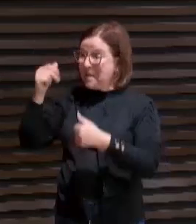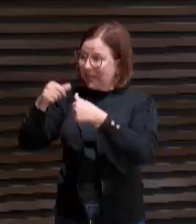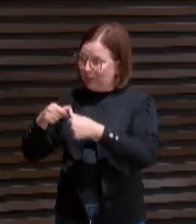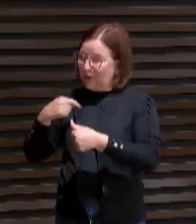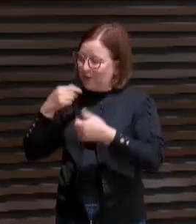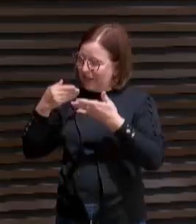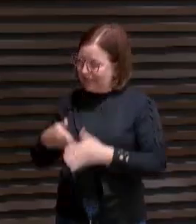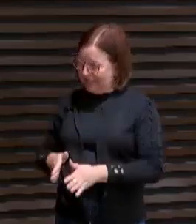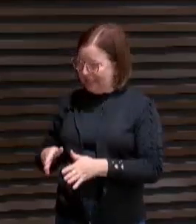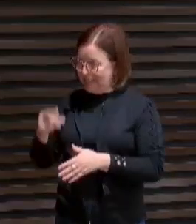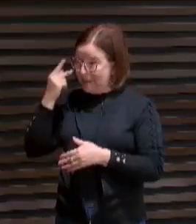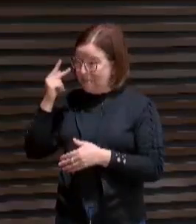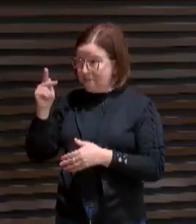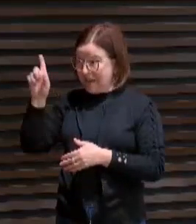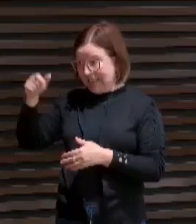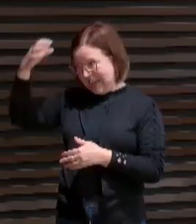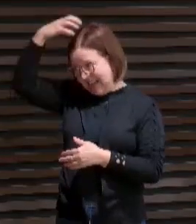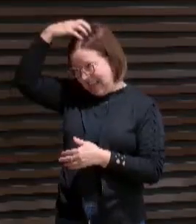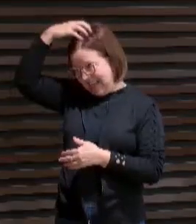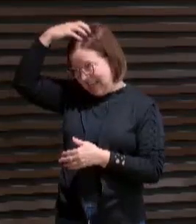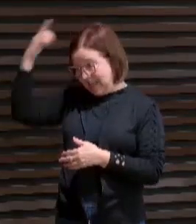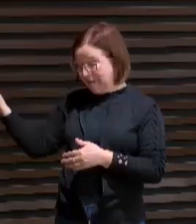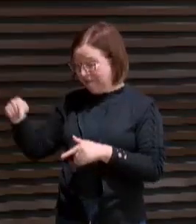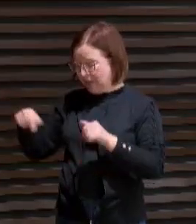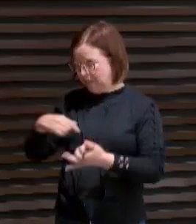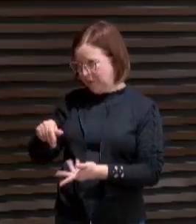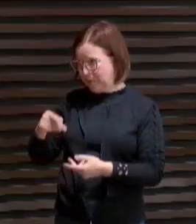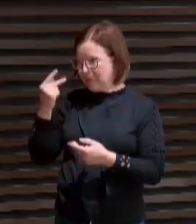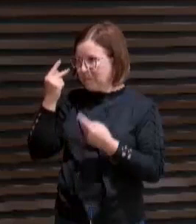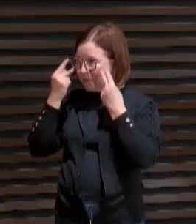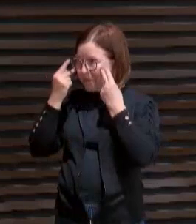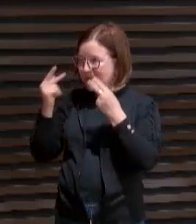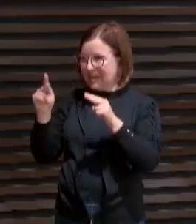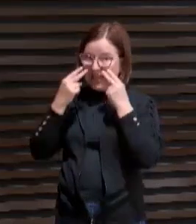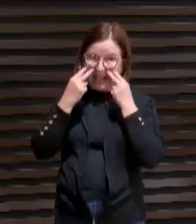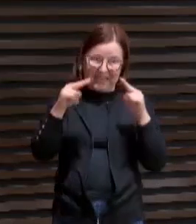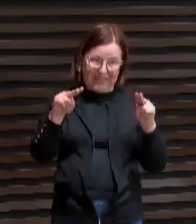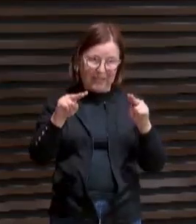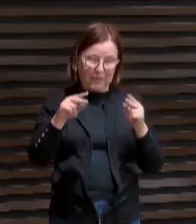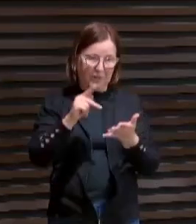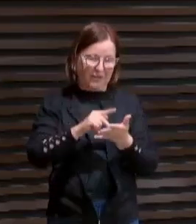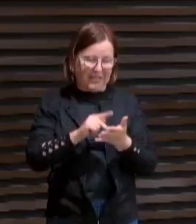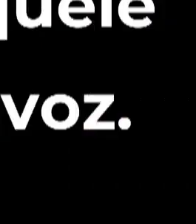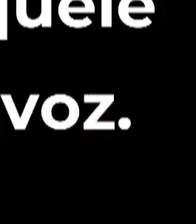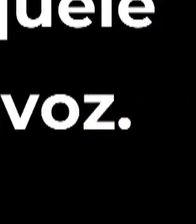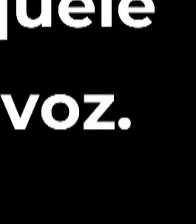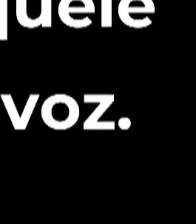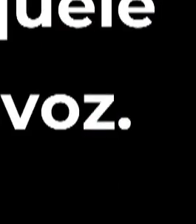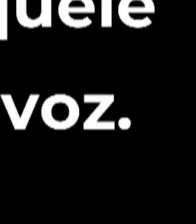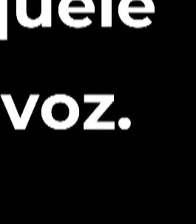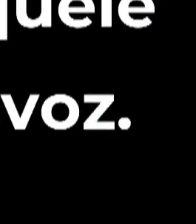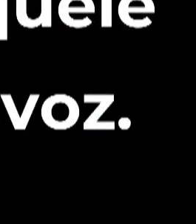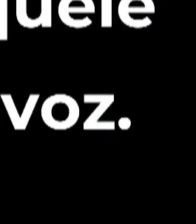para isso vim ao mundo, a fim de dar testemunho da verdade. Pode continuar. Todo